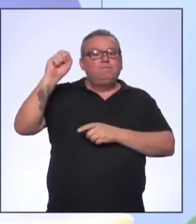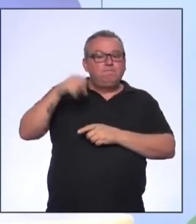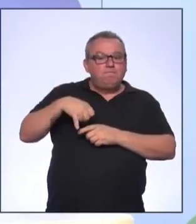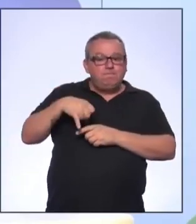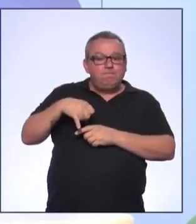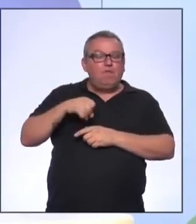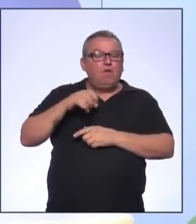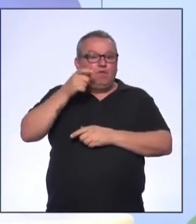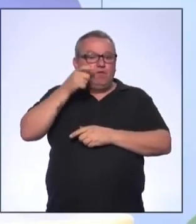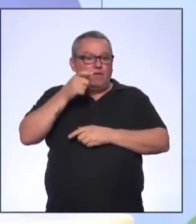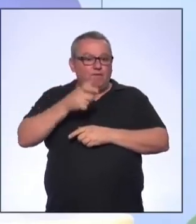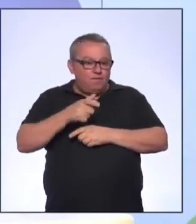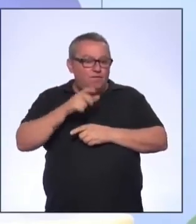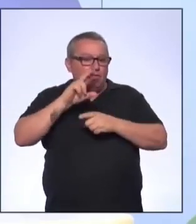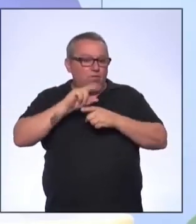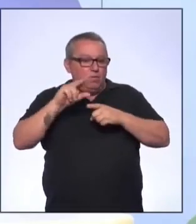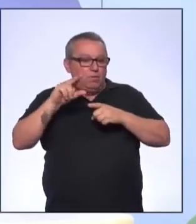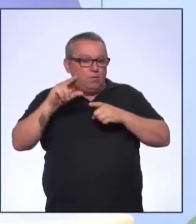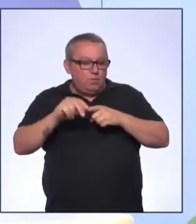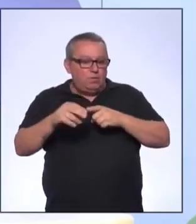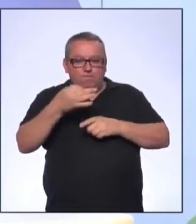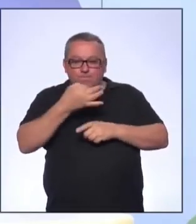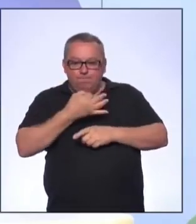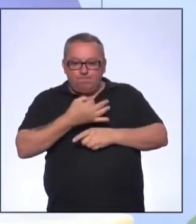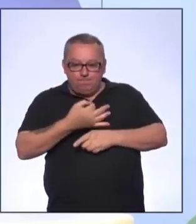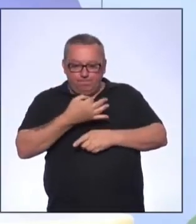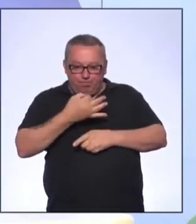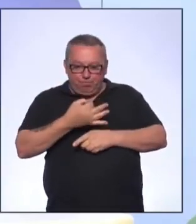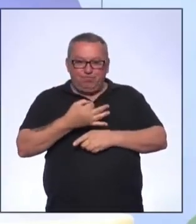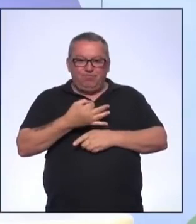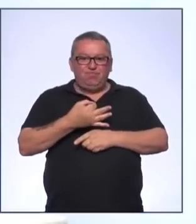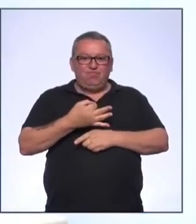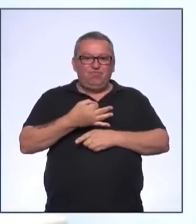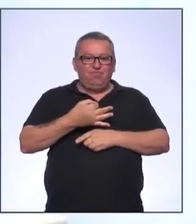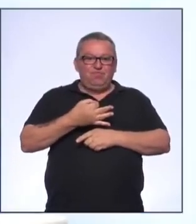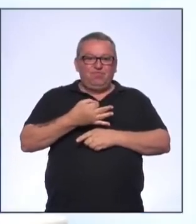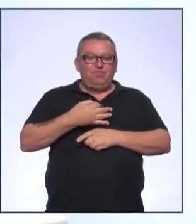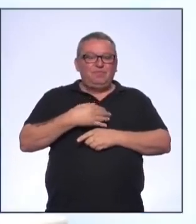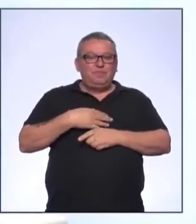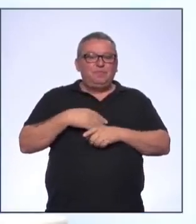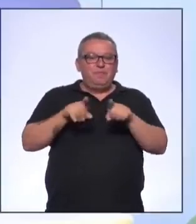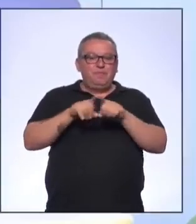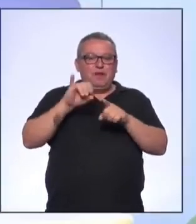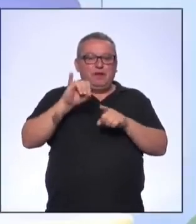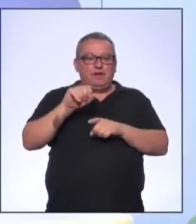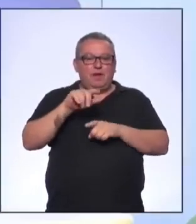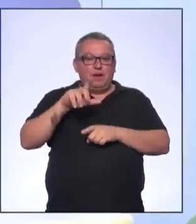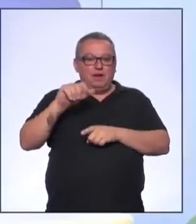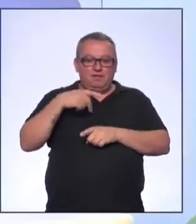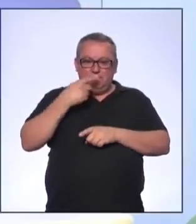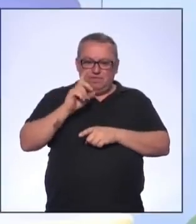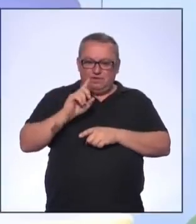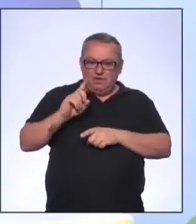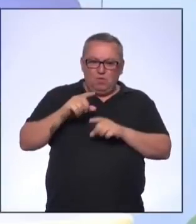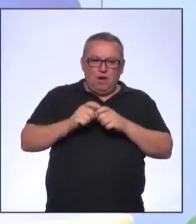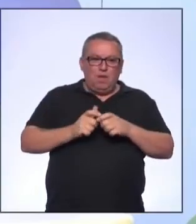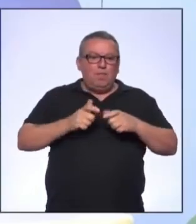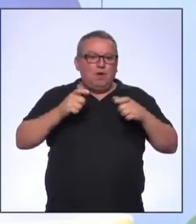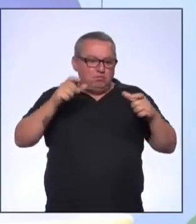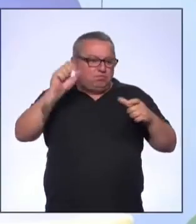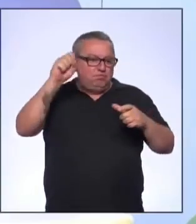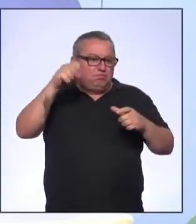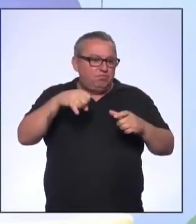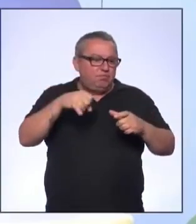que já fez a leitura de um artigo de opinião. Que bacana. A Isabelle disse que não, mas a grande maioria